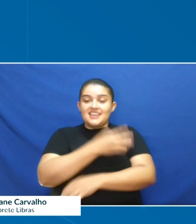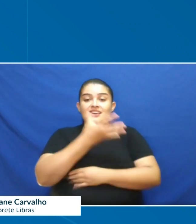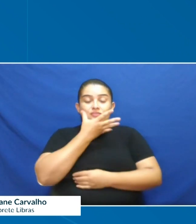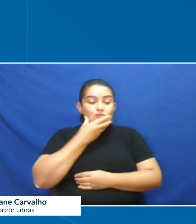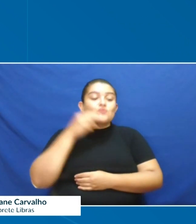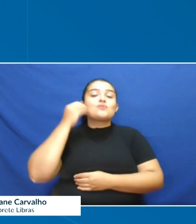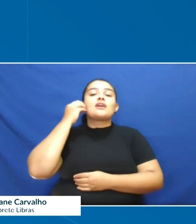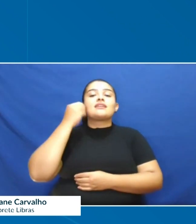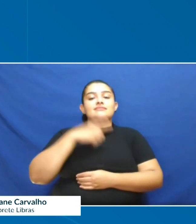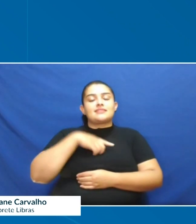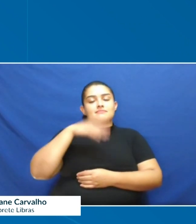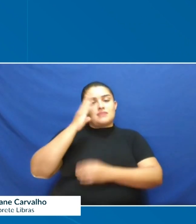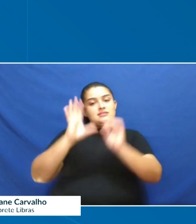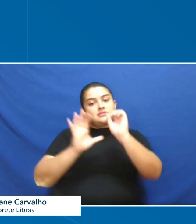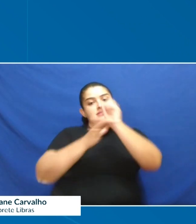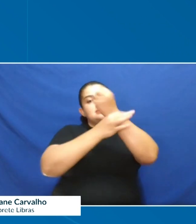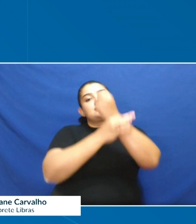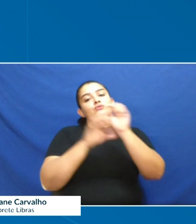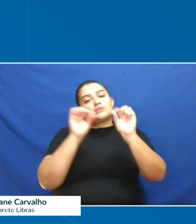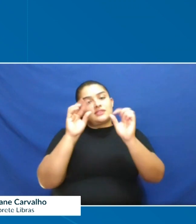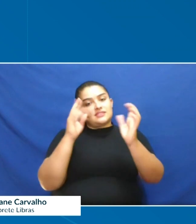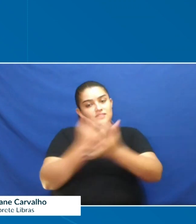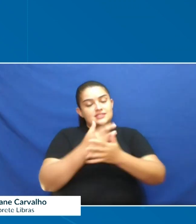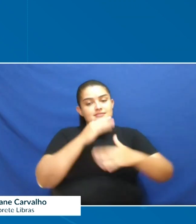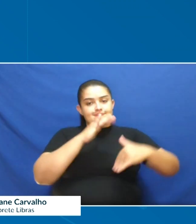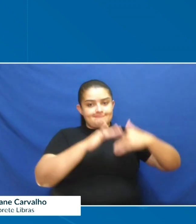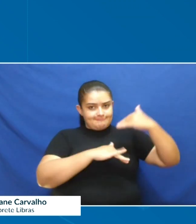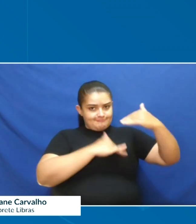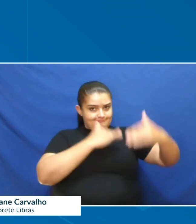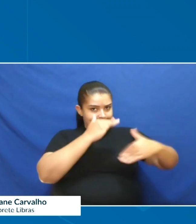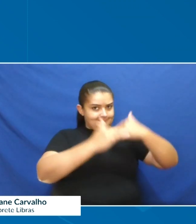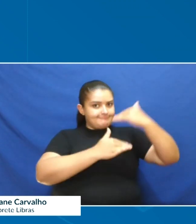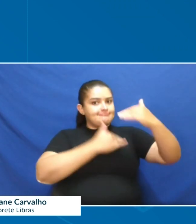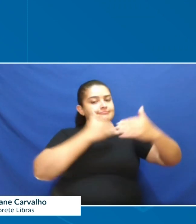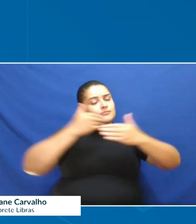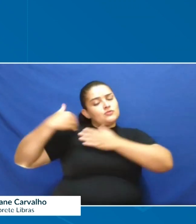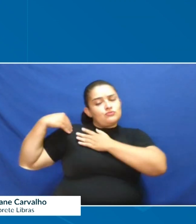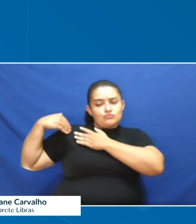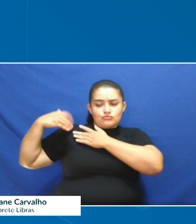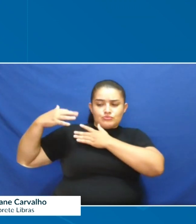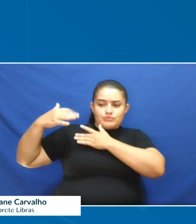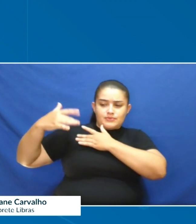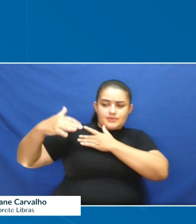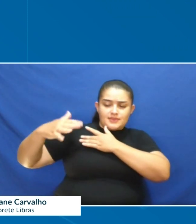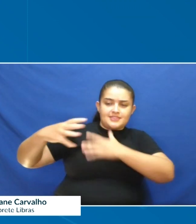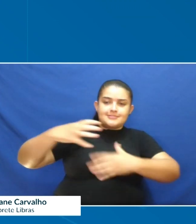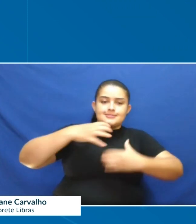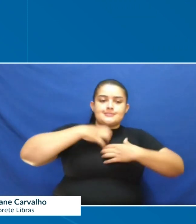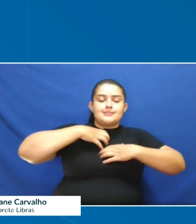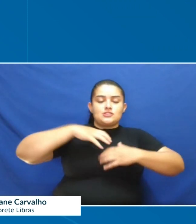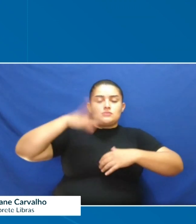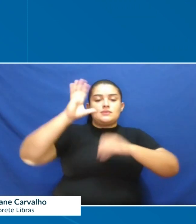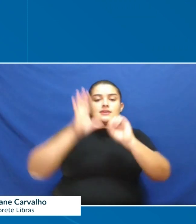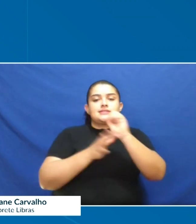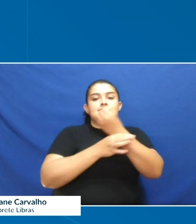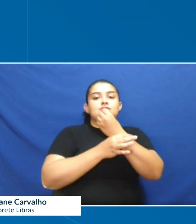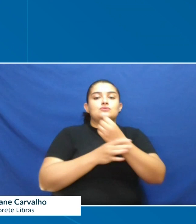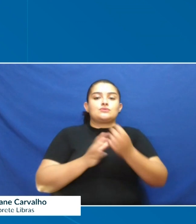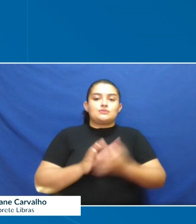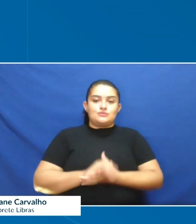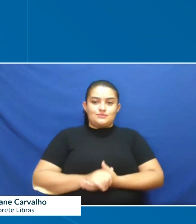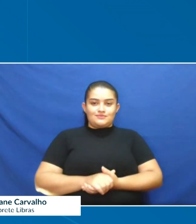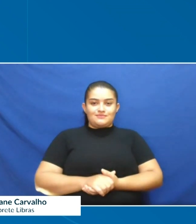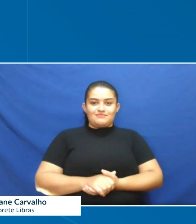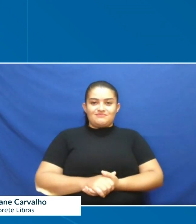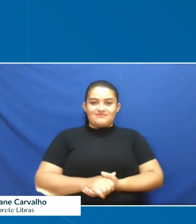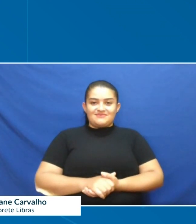uma segurança do que está acontecendo no processo. Então, a partir que vai passando um tempo, você se sente mais seguro. Contudo, essa